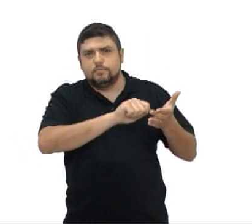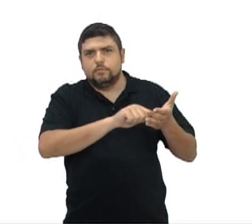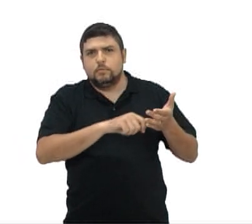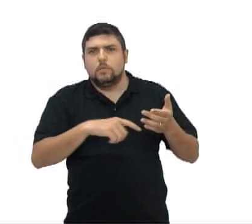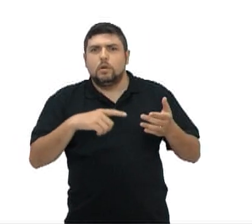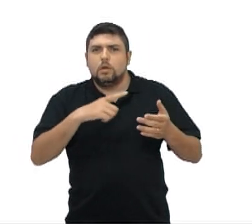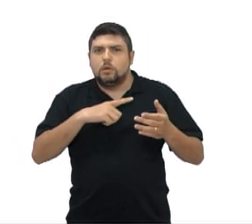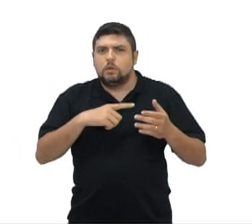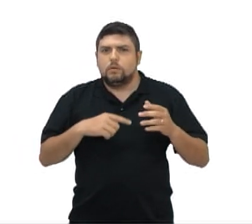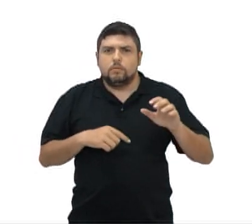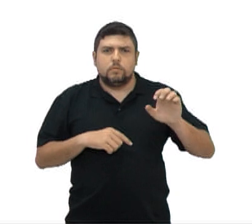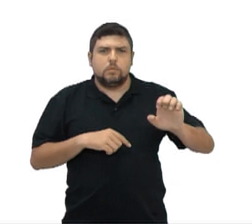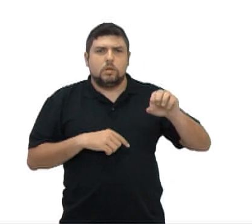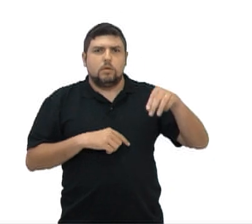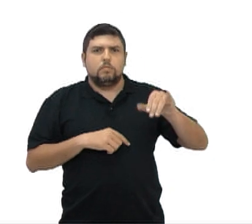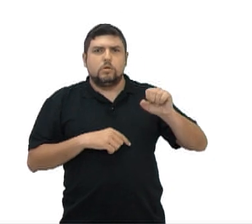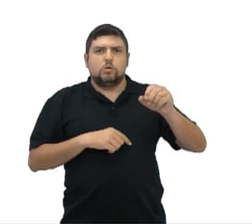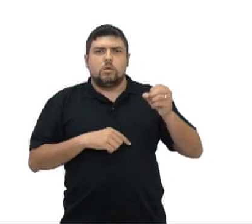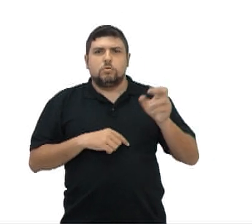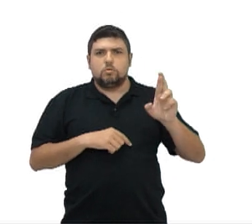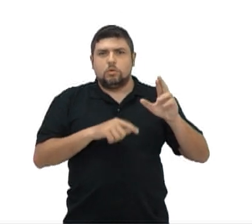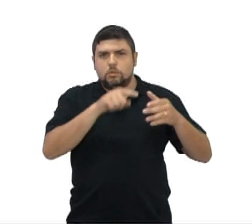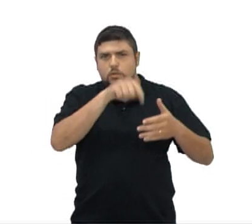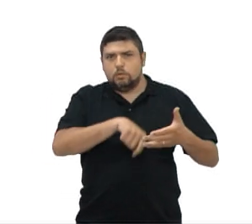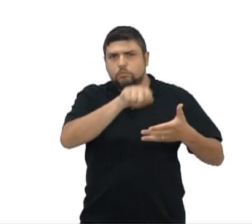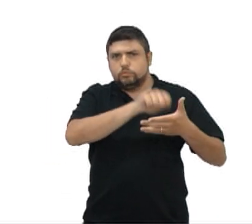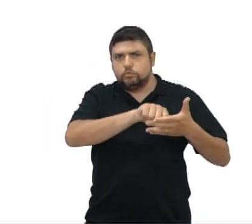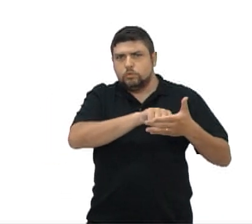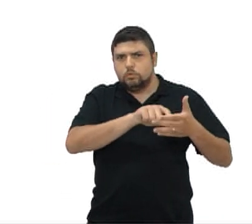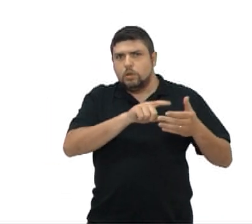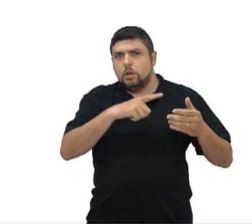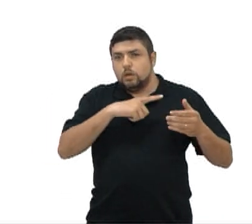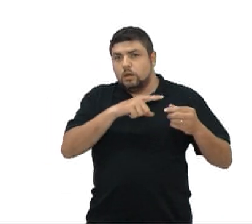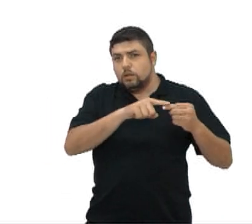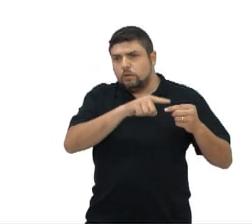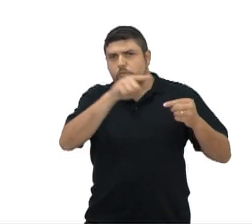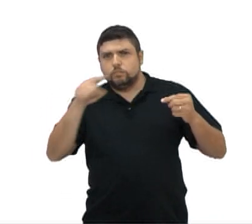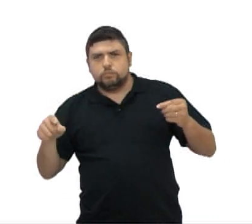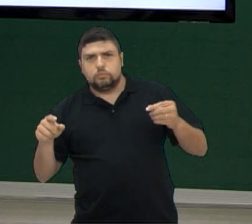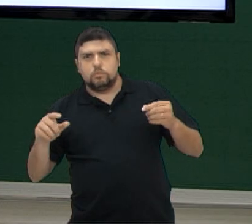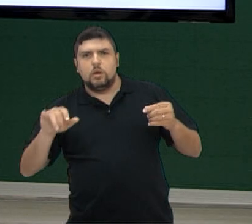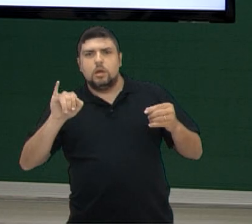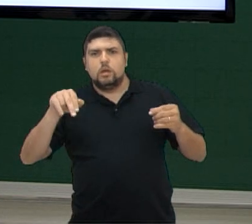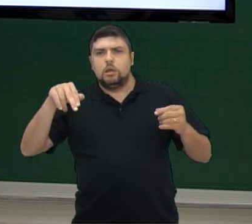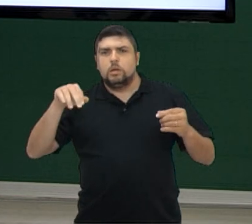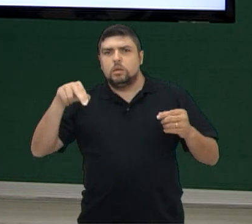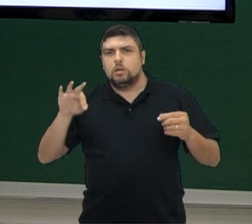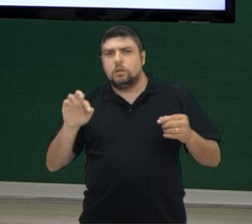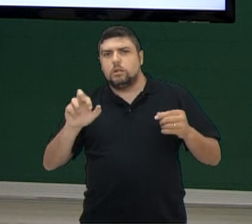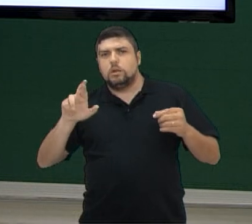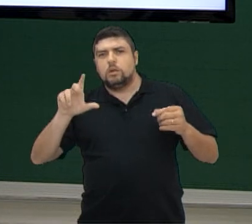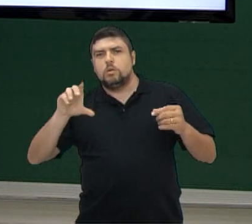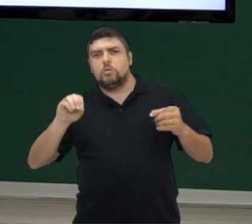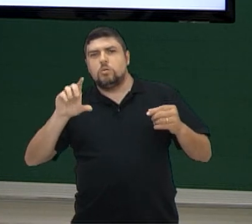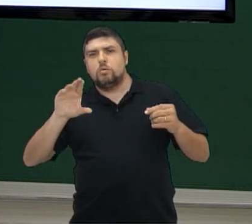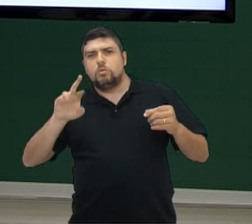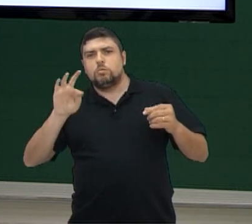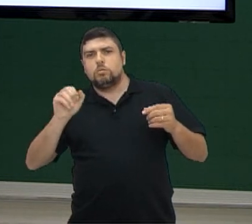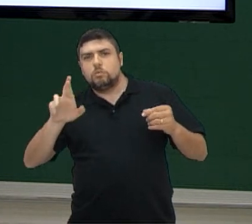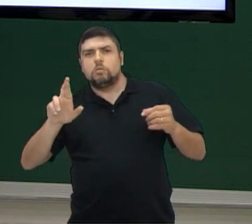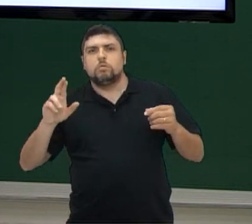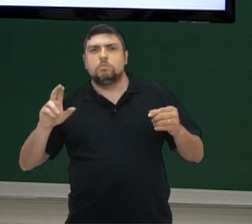e um interlocutor, né? Então, via de regra, né, pessoal, não é todas as vezes que pressupõe a presença de um